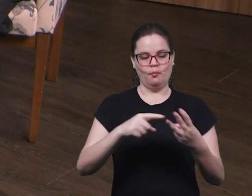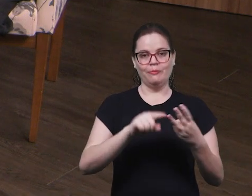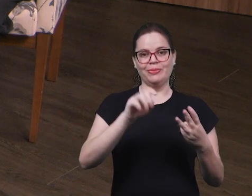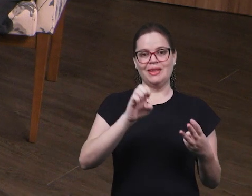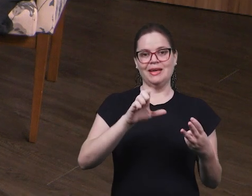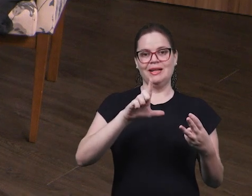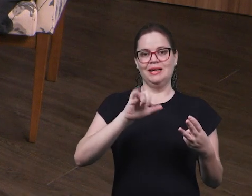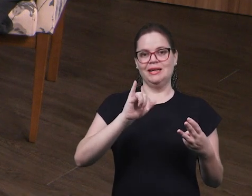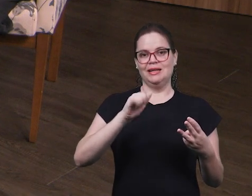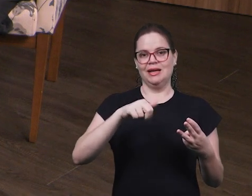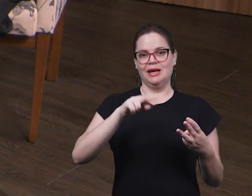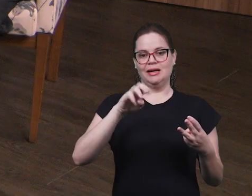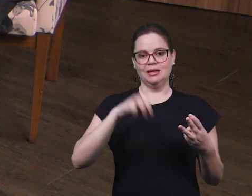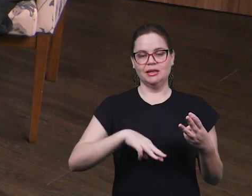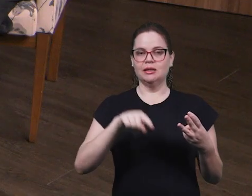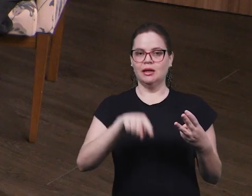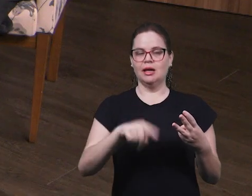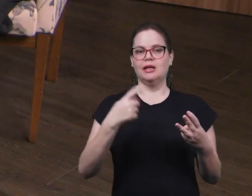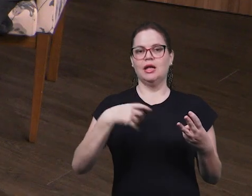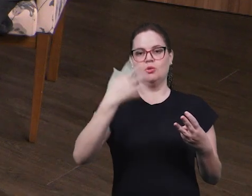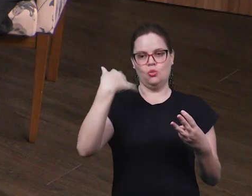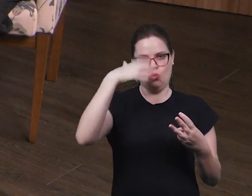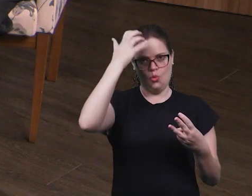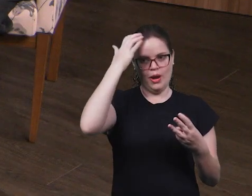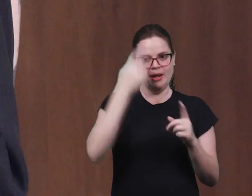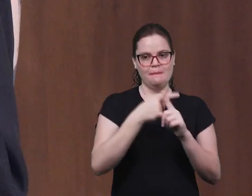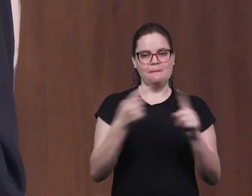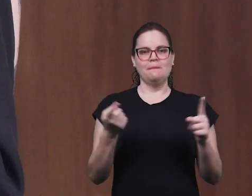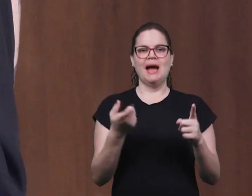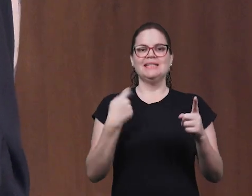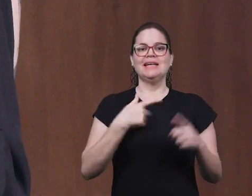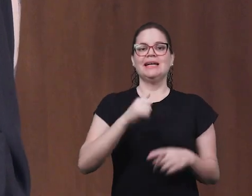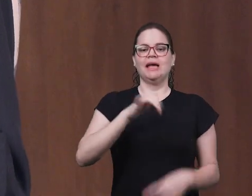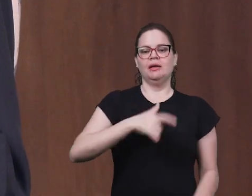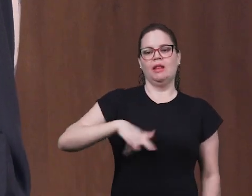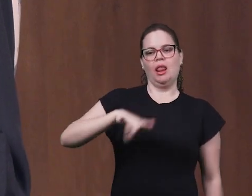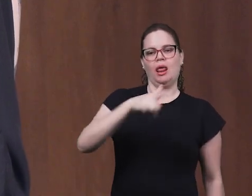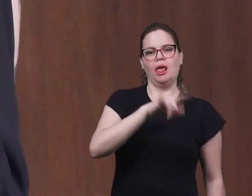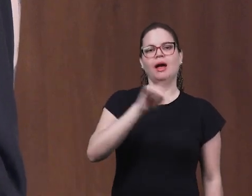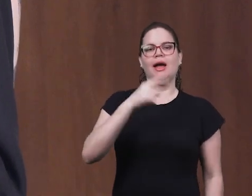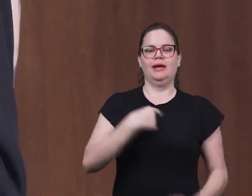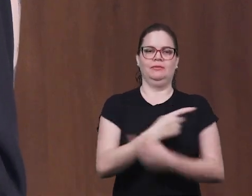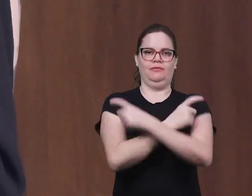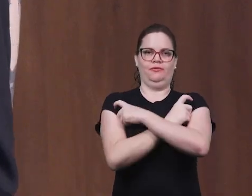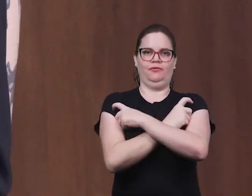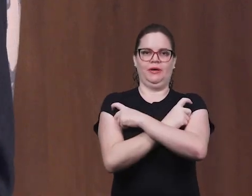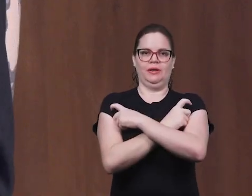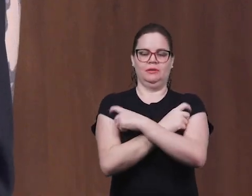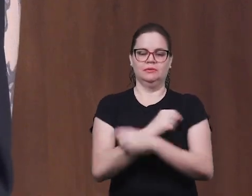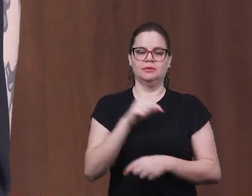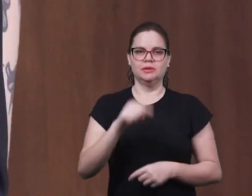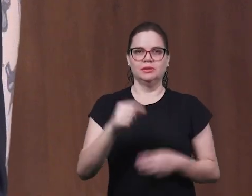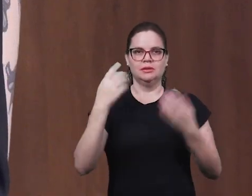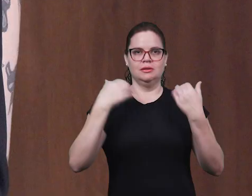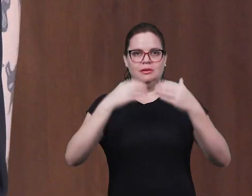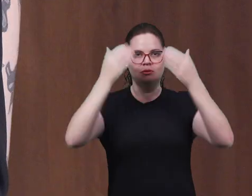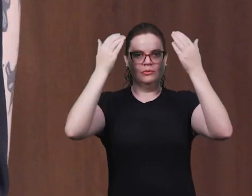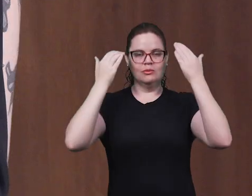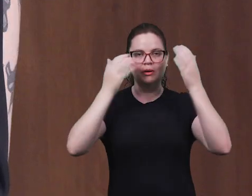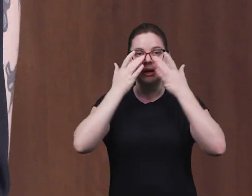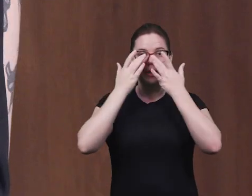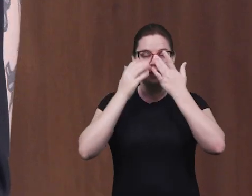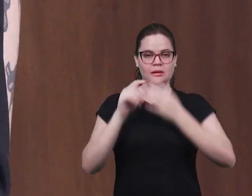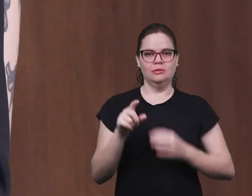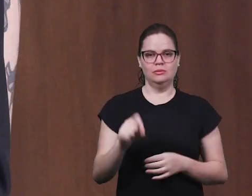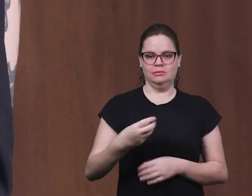como um rei dominado por ele. É o que se chama de rei vassalo, né? Ou seja, um